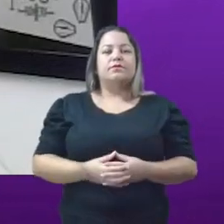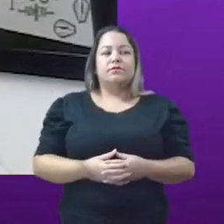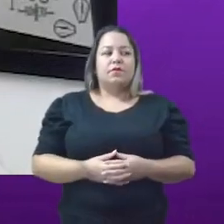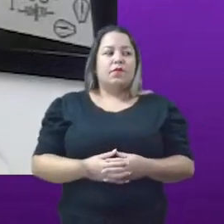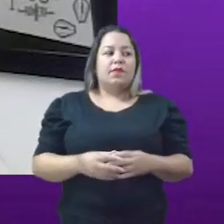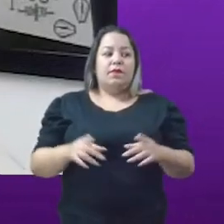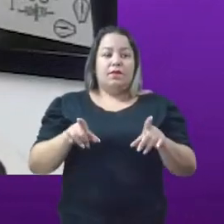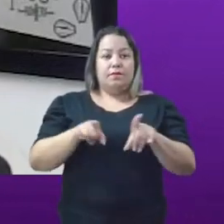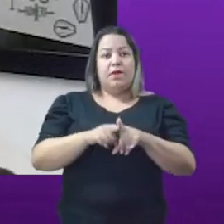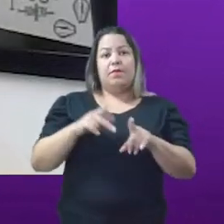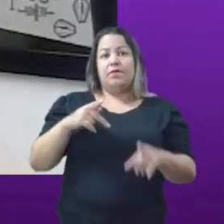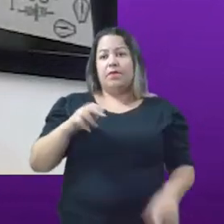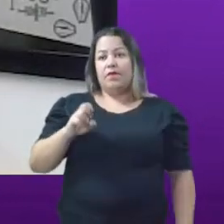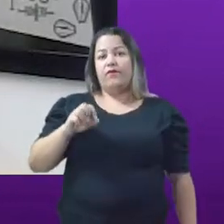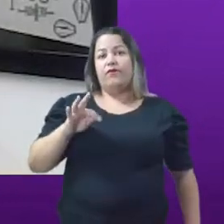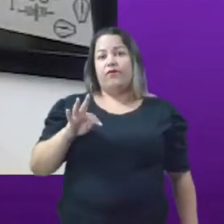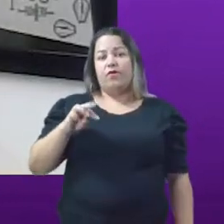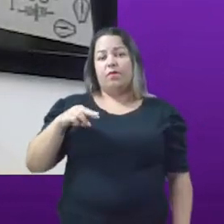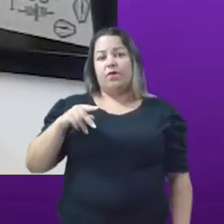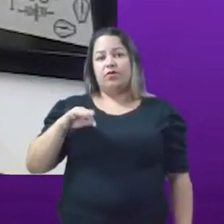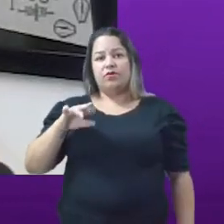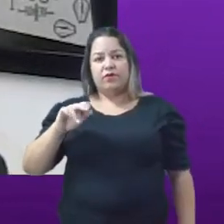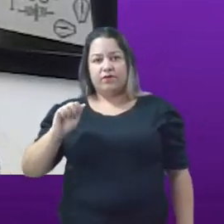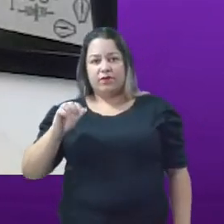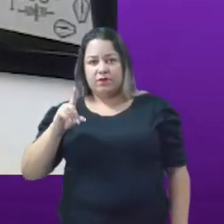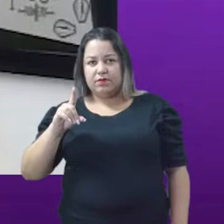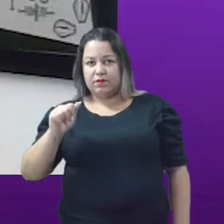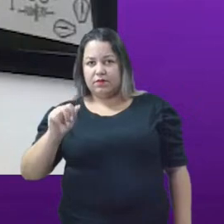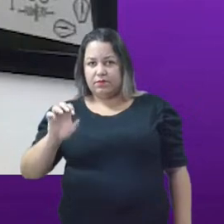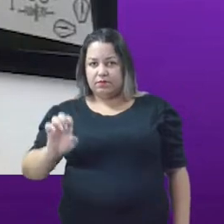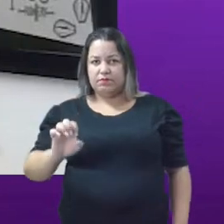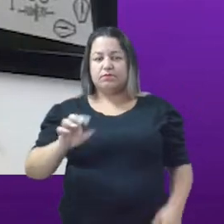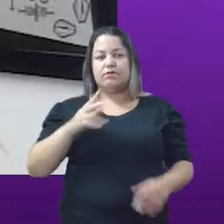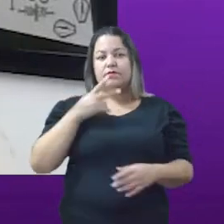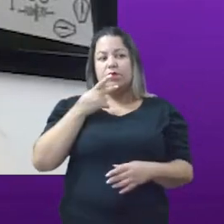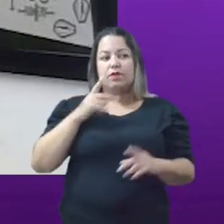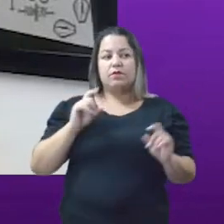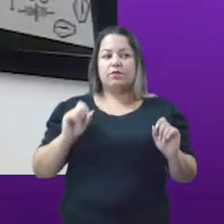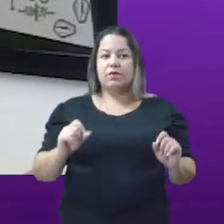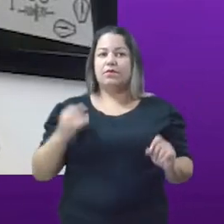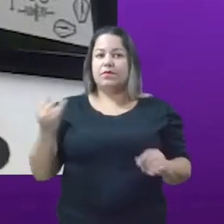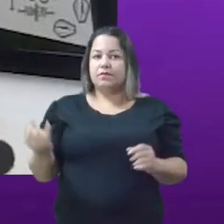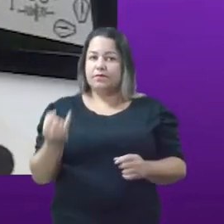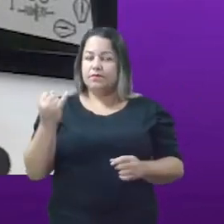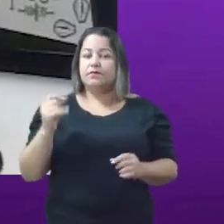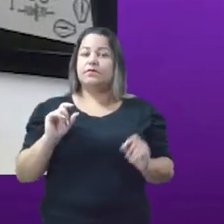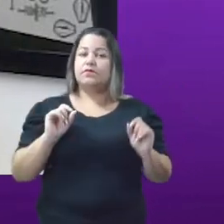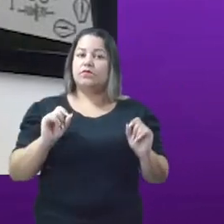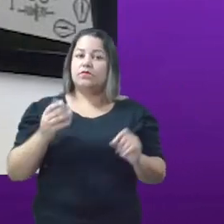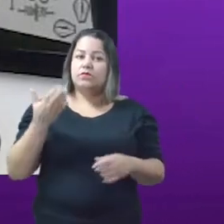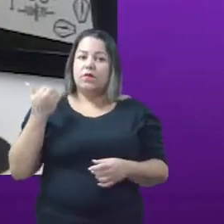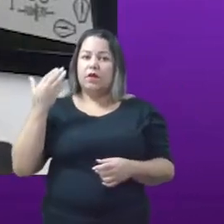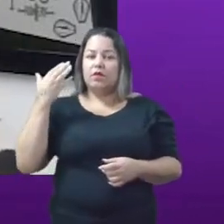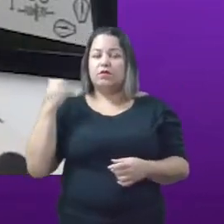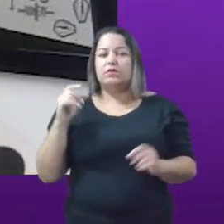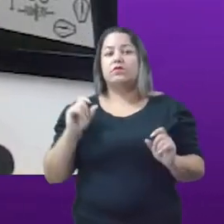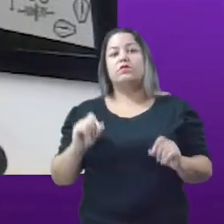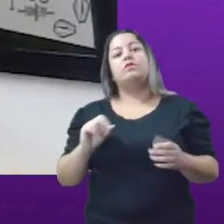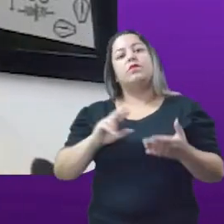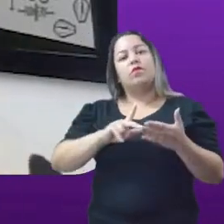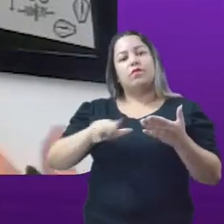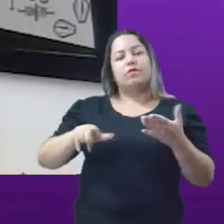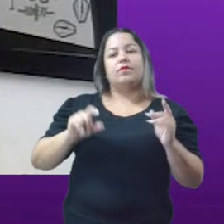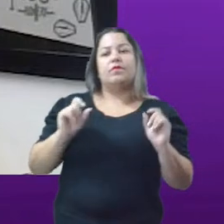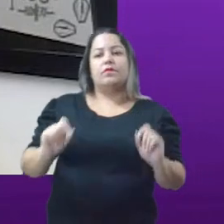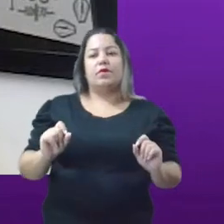a performatividade que a gente fala muito, né? E é importante dizer, Bruna, você disse lá atrás que o gênero, né,